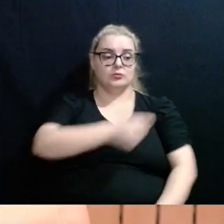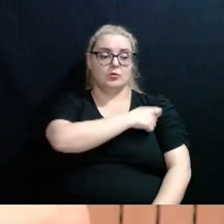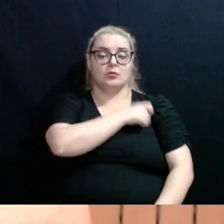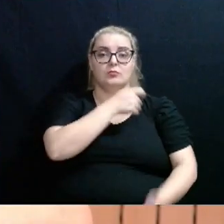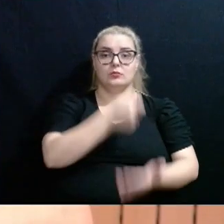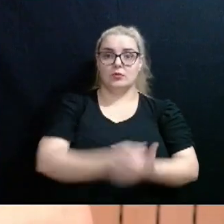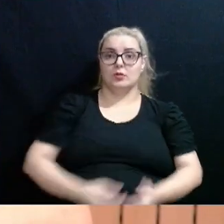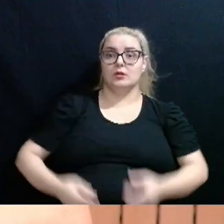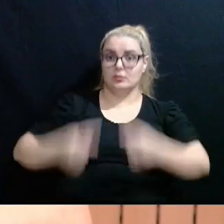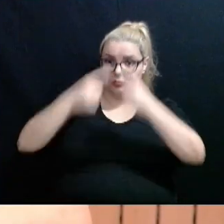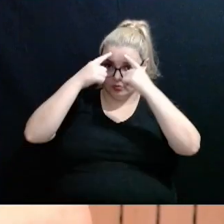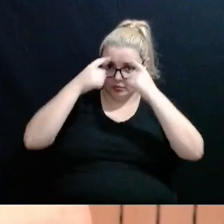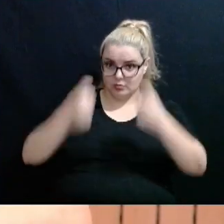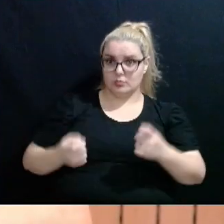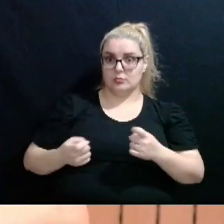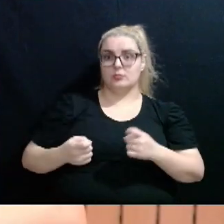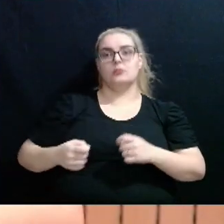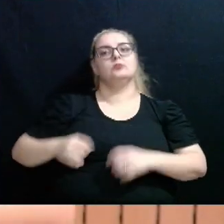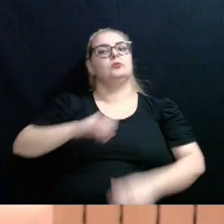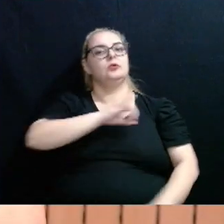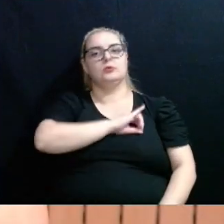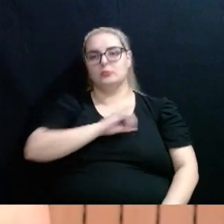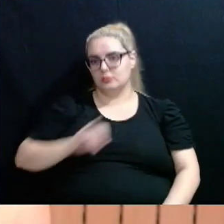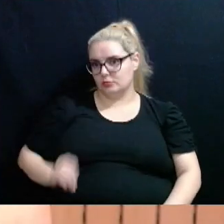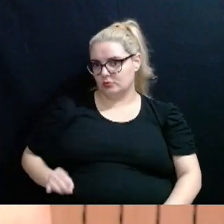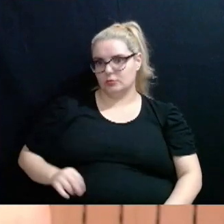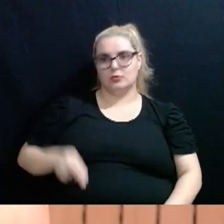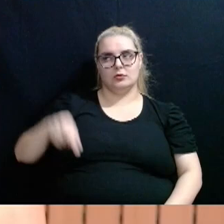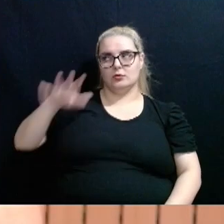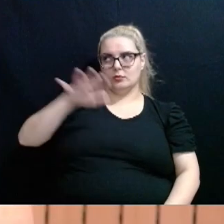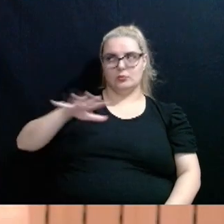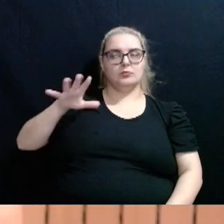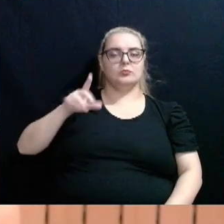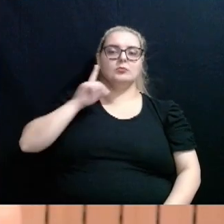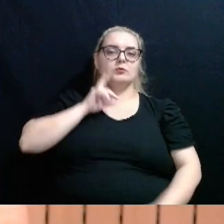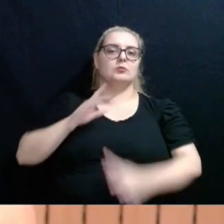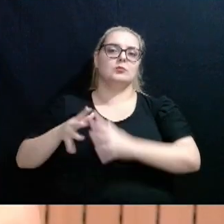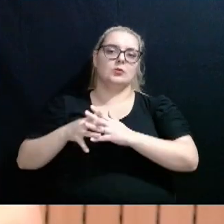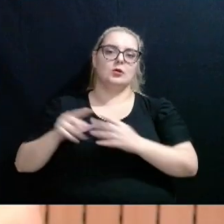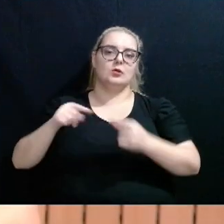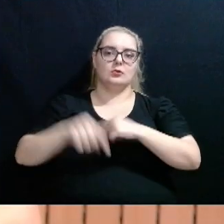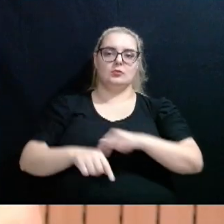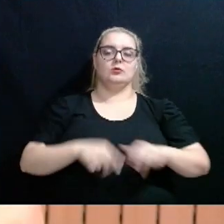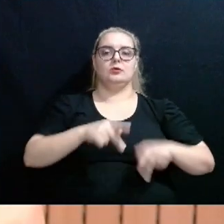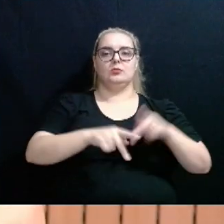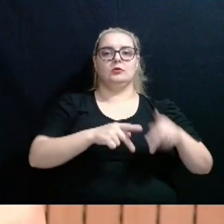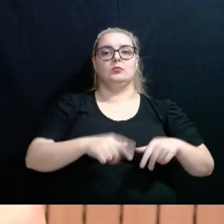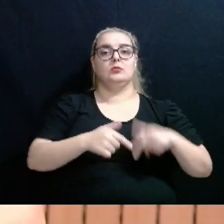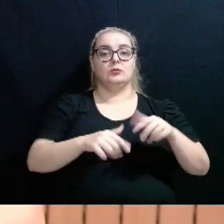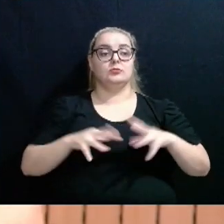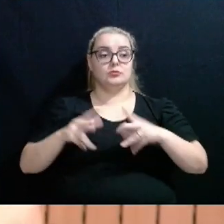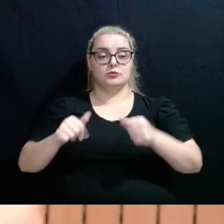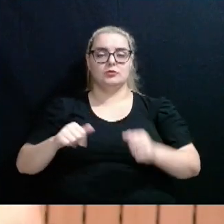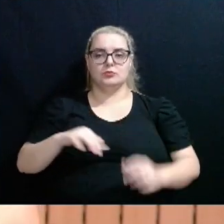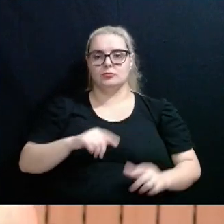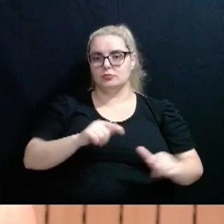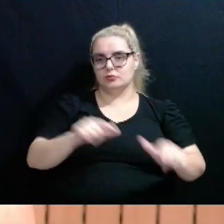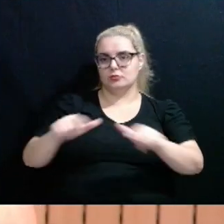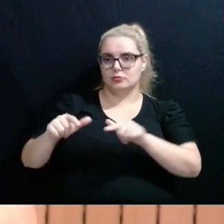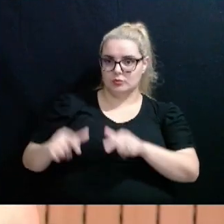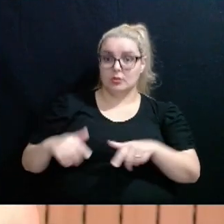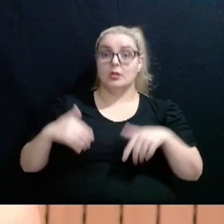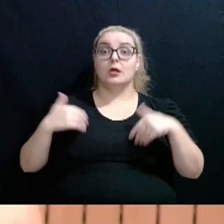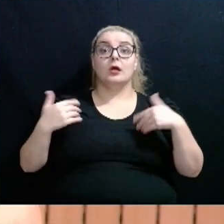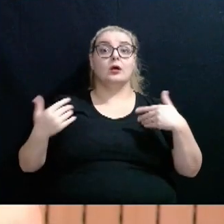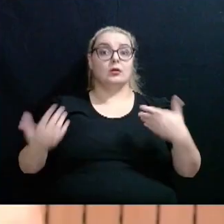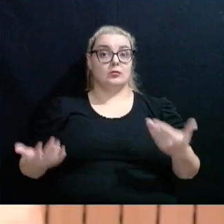do imperialismo, especialmente norte-americano, contra os povos trabalhadores de todo o mundo, e quais são as nossas saídas,